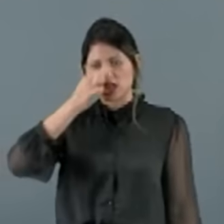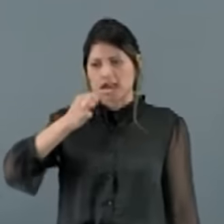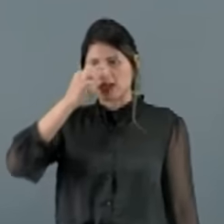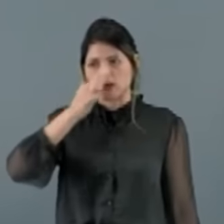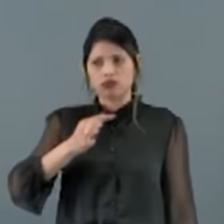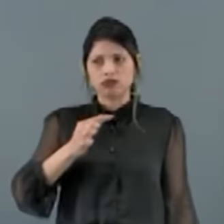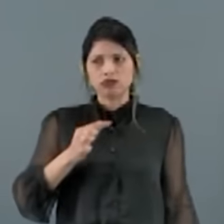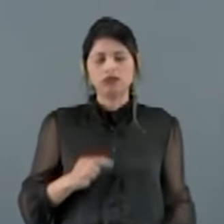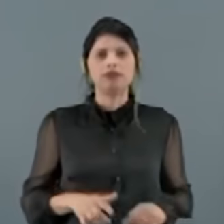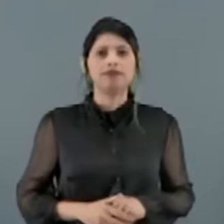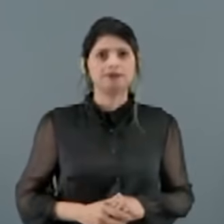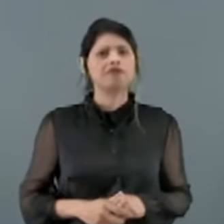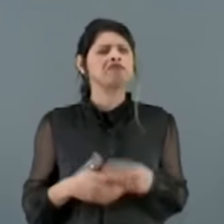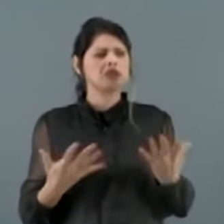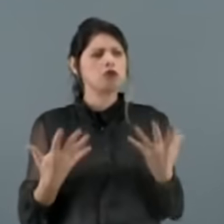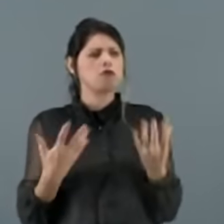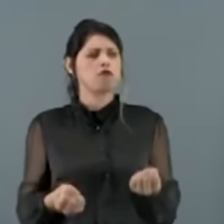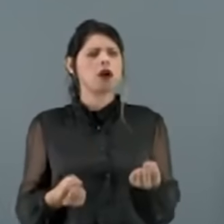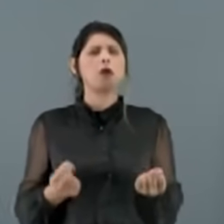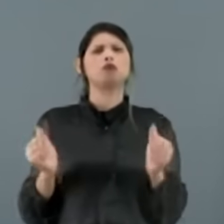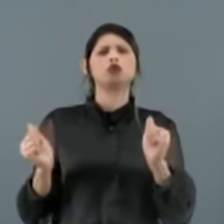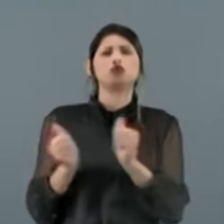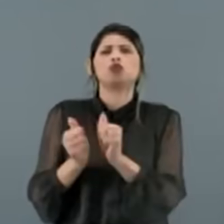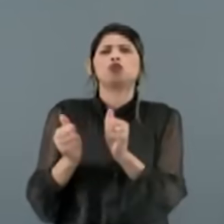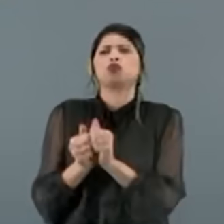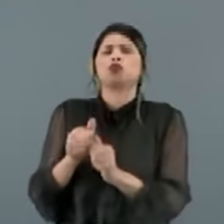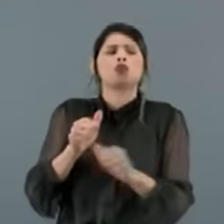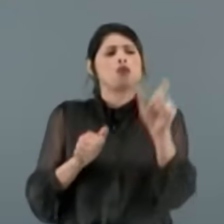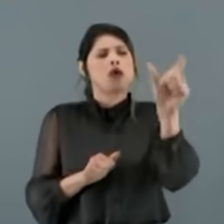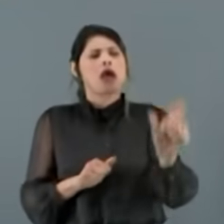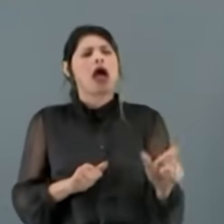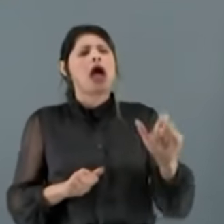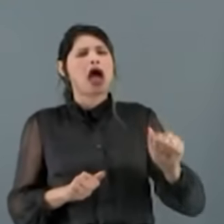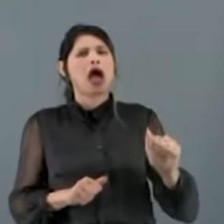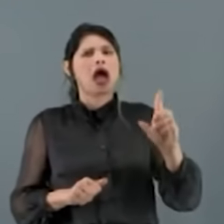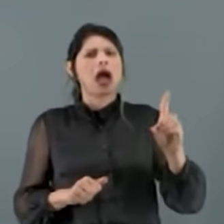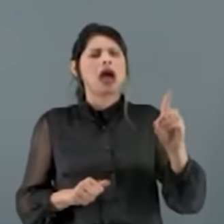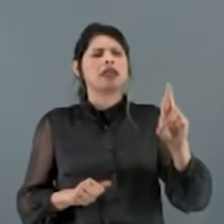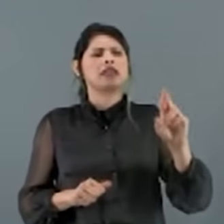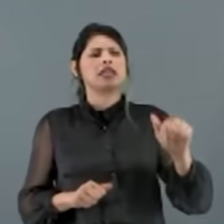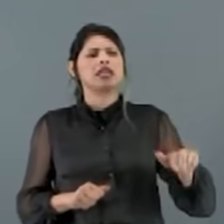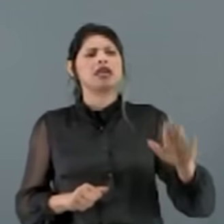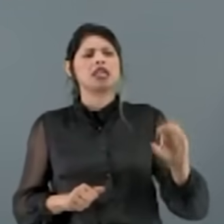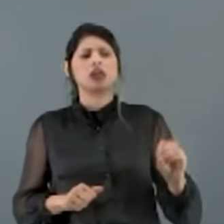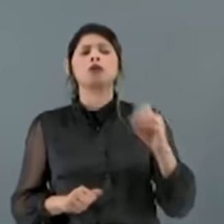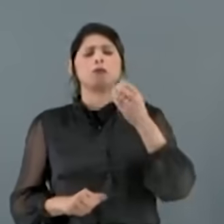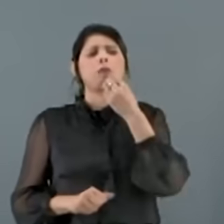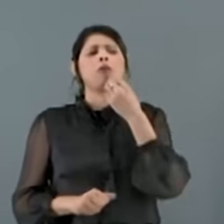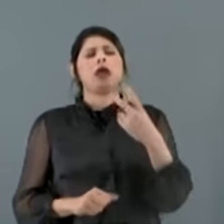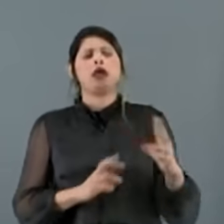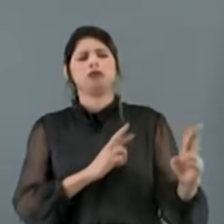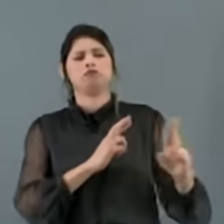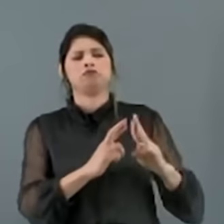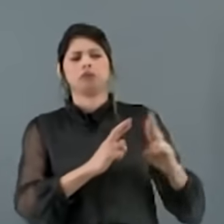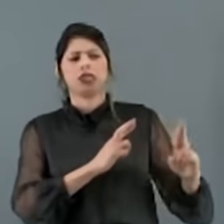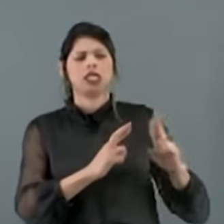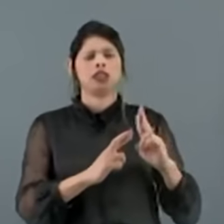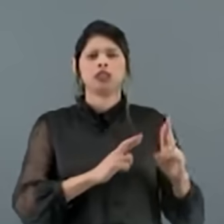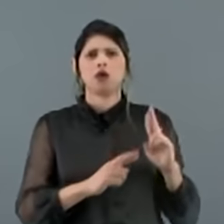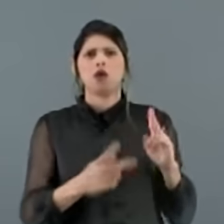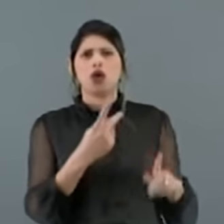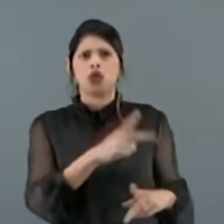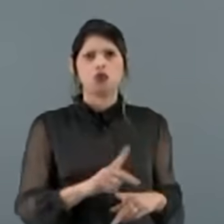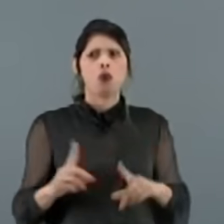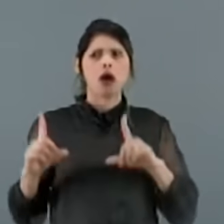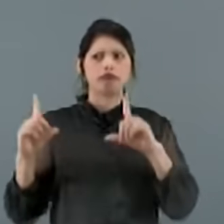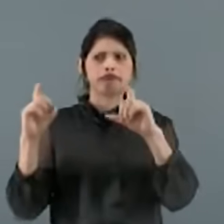trabalho, Reuters, Adriano Machado. Então parece ser uma pessoa muito bem relacionada. No entanto, quando essas imagens vazadas pela